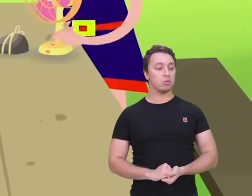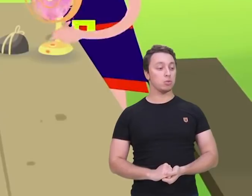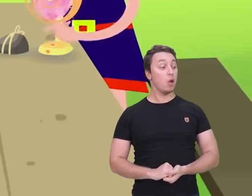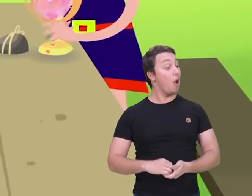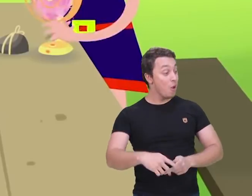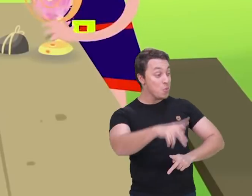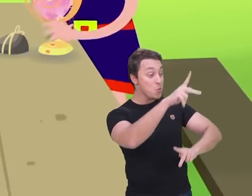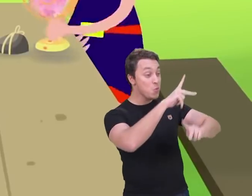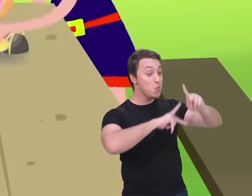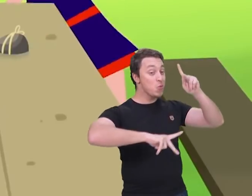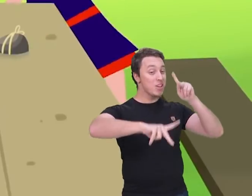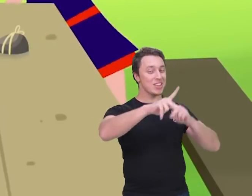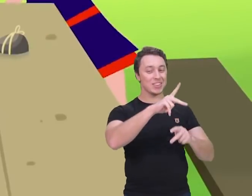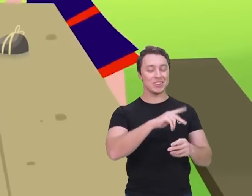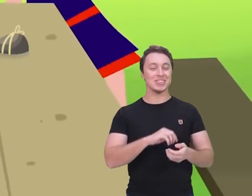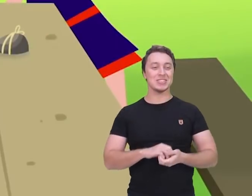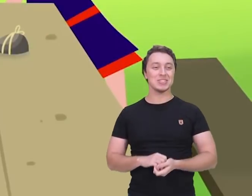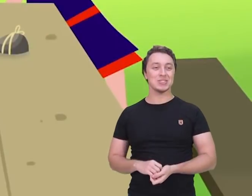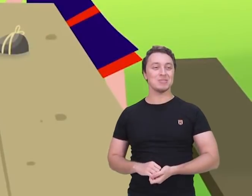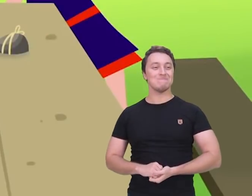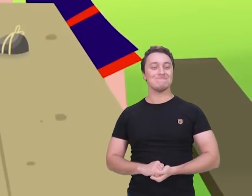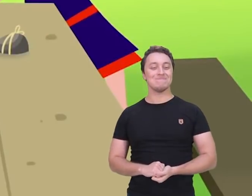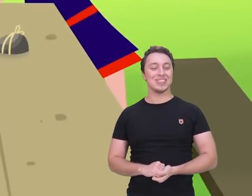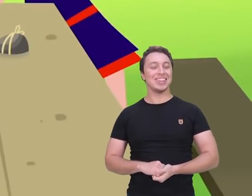Com o vento!